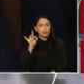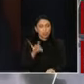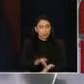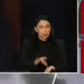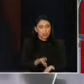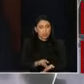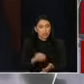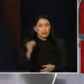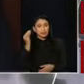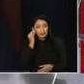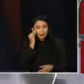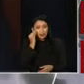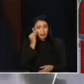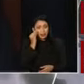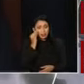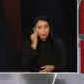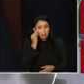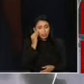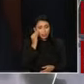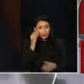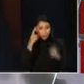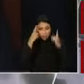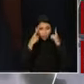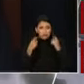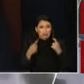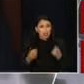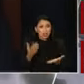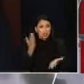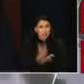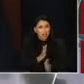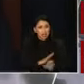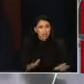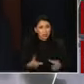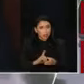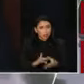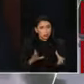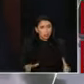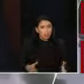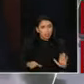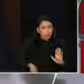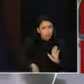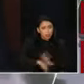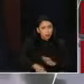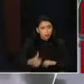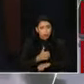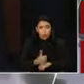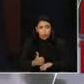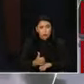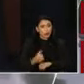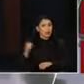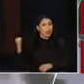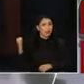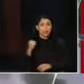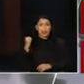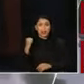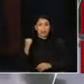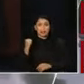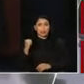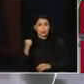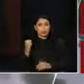tentativa de abolição do Estado Democrático de Direito e crime de golpe de Estado. Crimes bem mais graves do que o de dano.